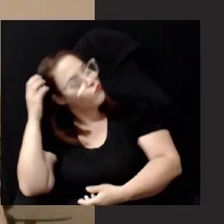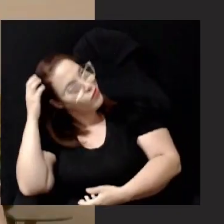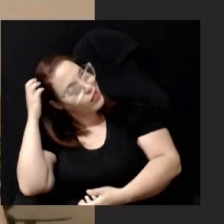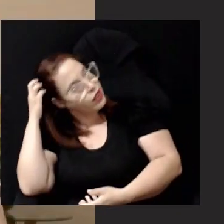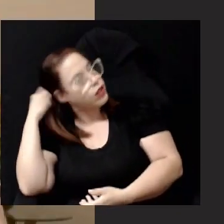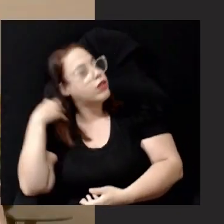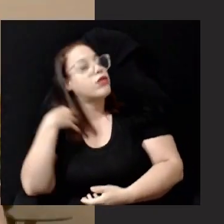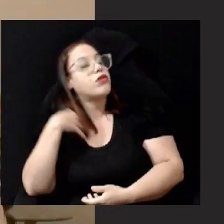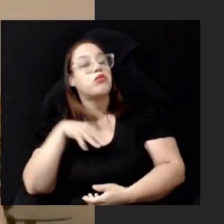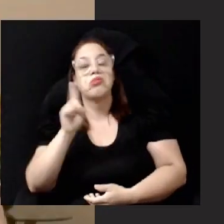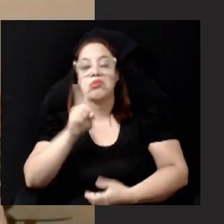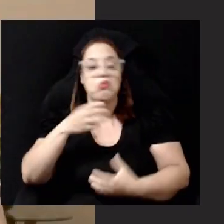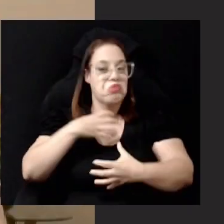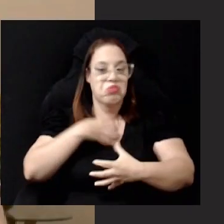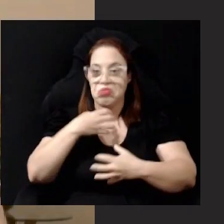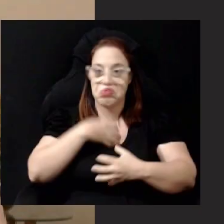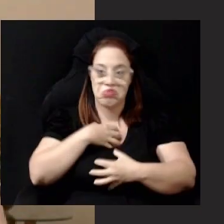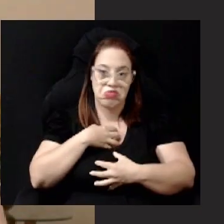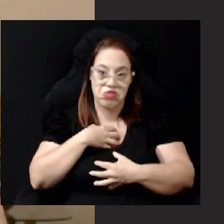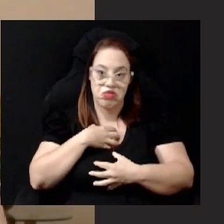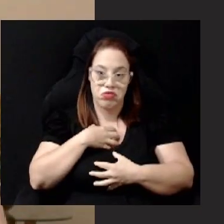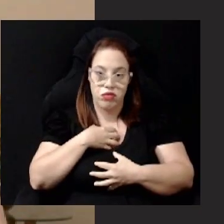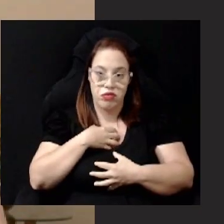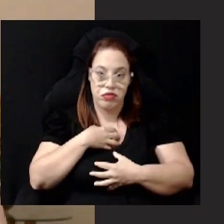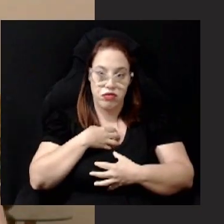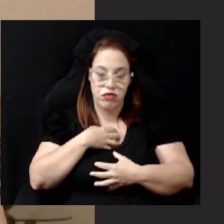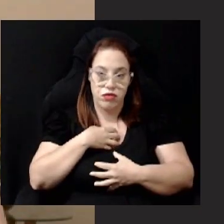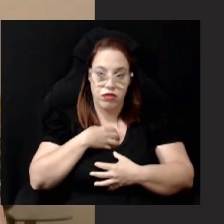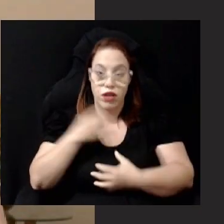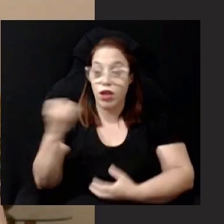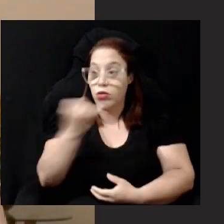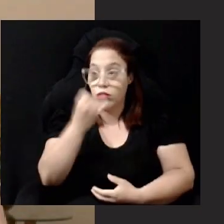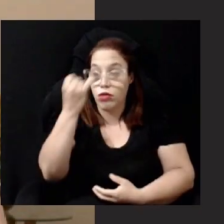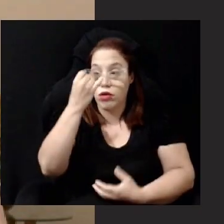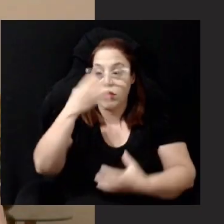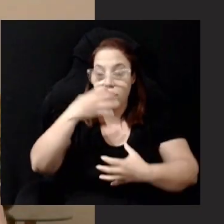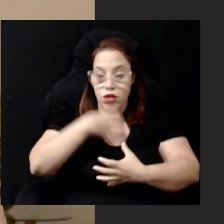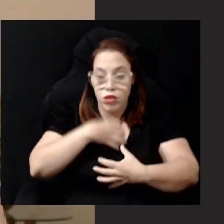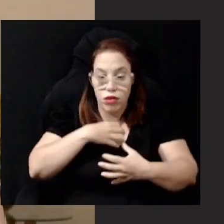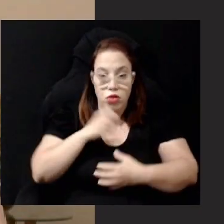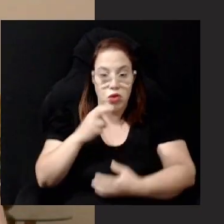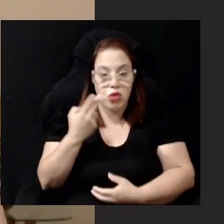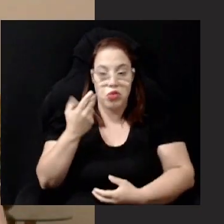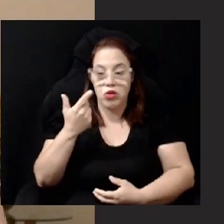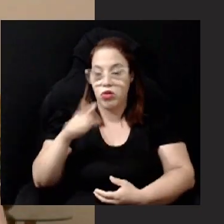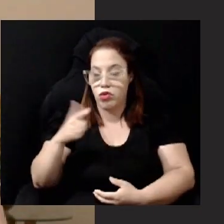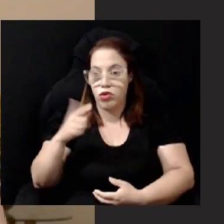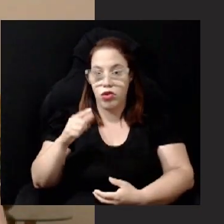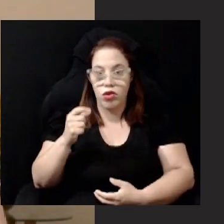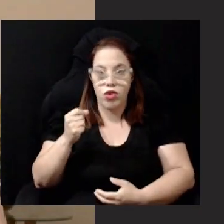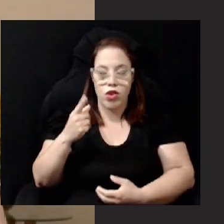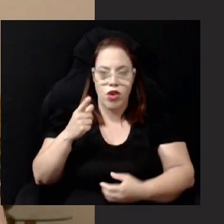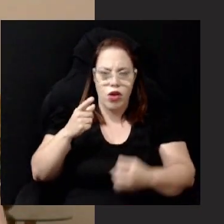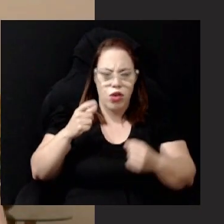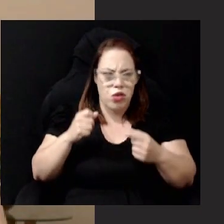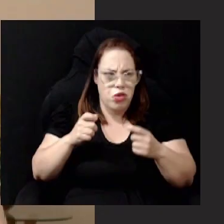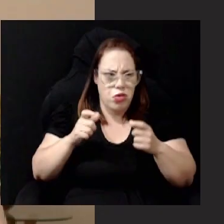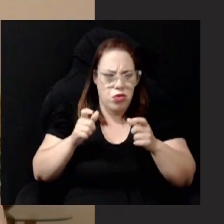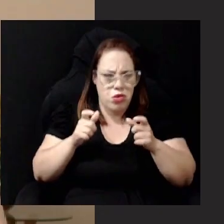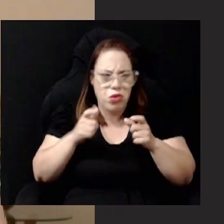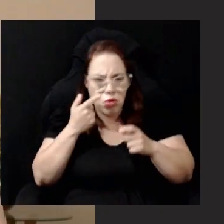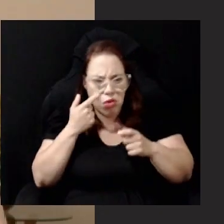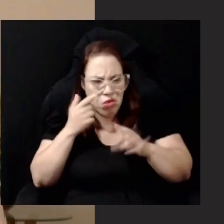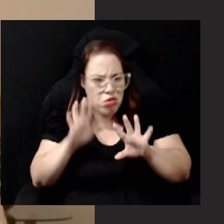Ele pode não dar sintoma nenhum, e isso é importante. Às vezes os sintomas ou eles não existem ou são muito frustros